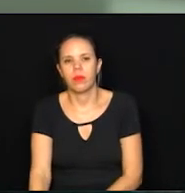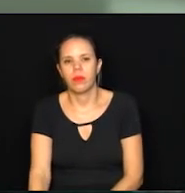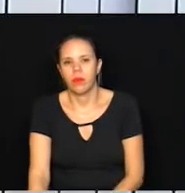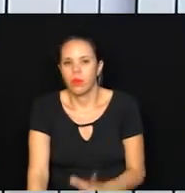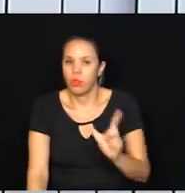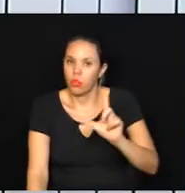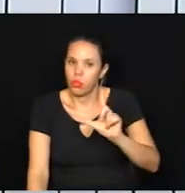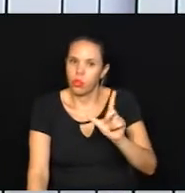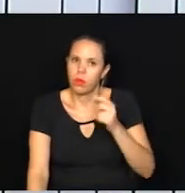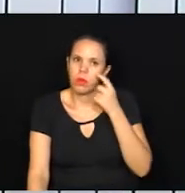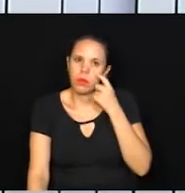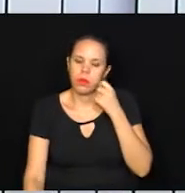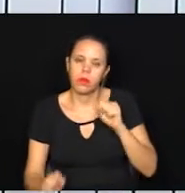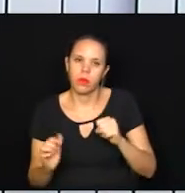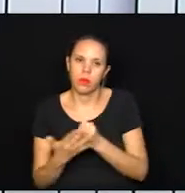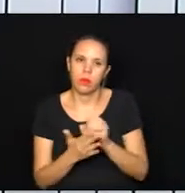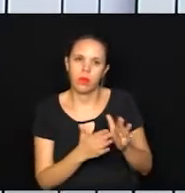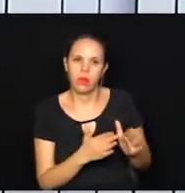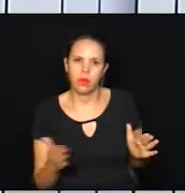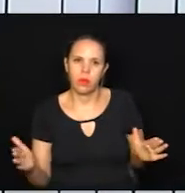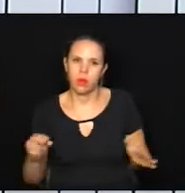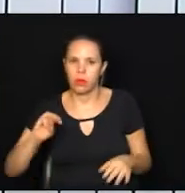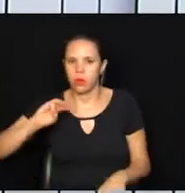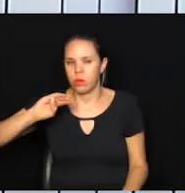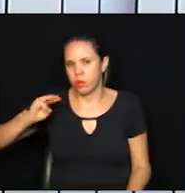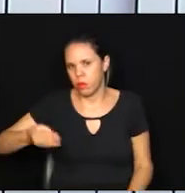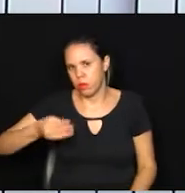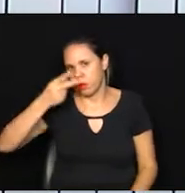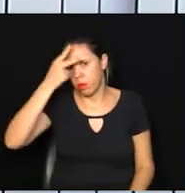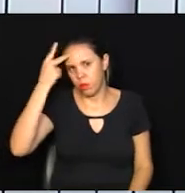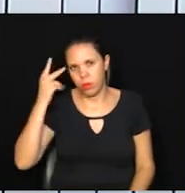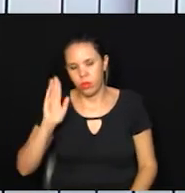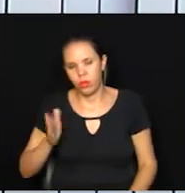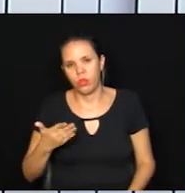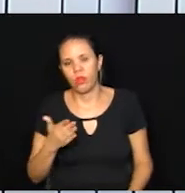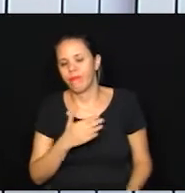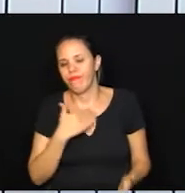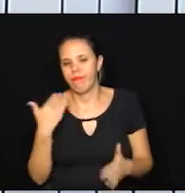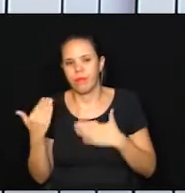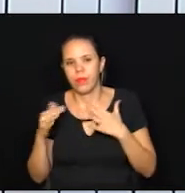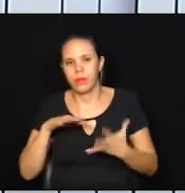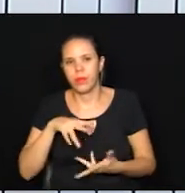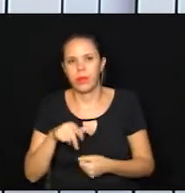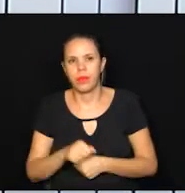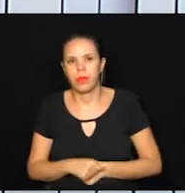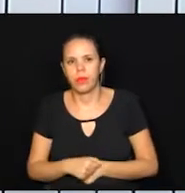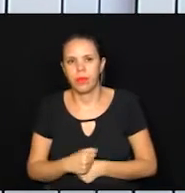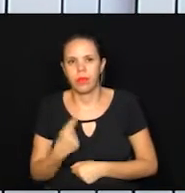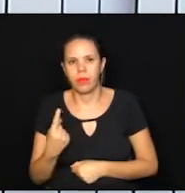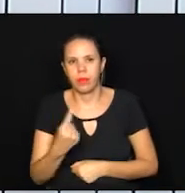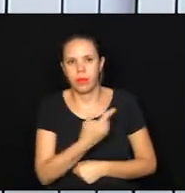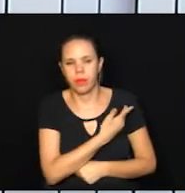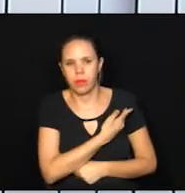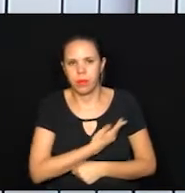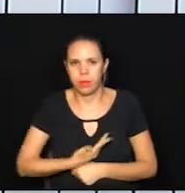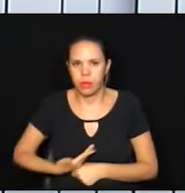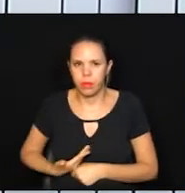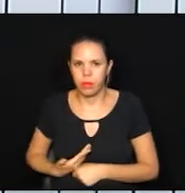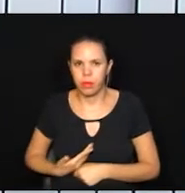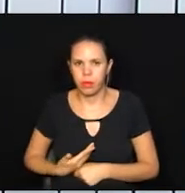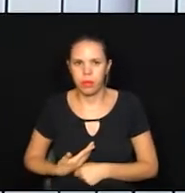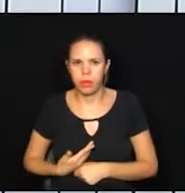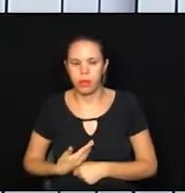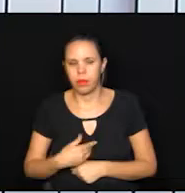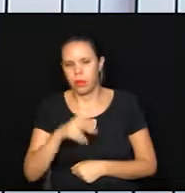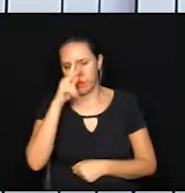Claro que em uma pandemia em que milhões de pessoas já perderam a vida em todo o mundo, cada governante ele olha para o